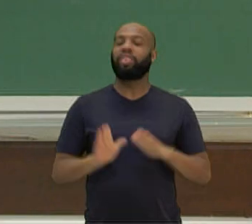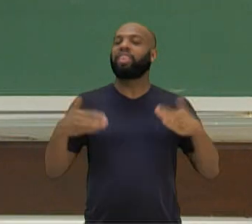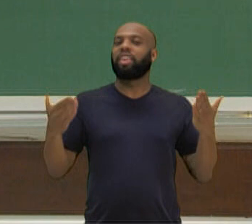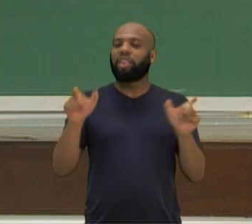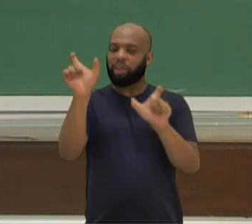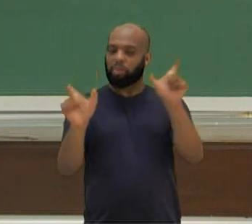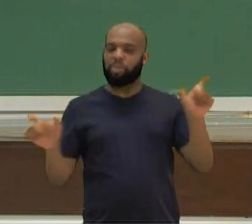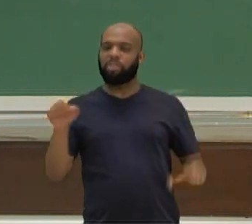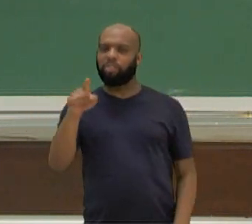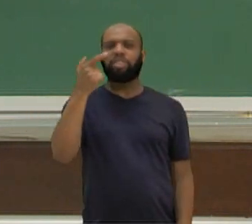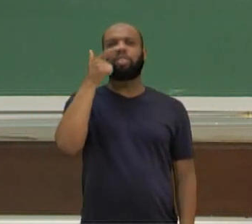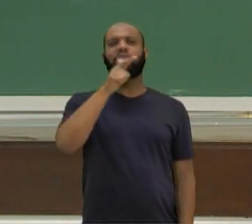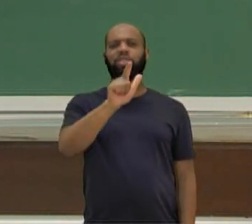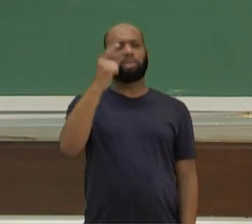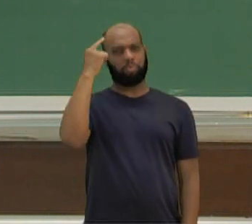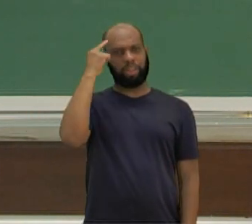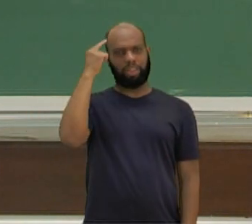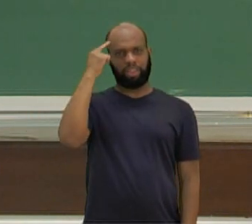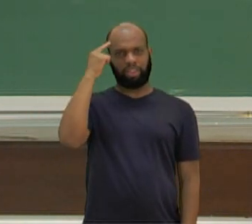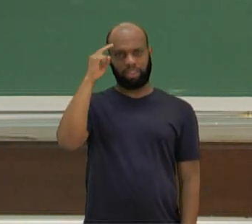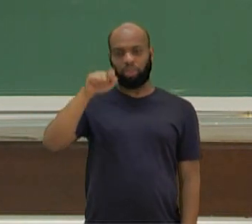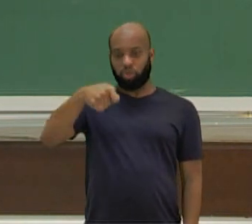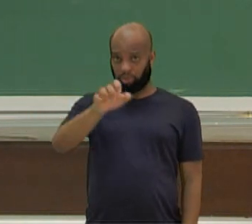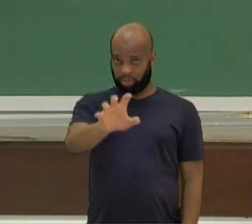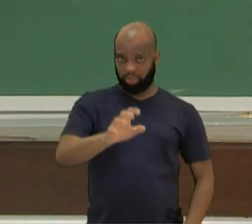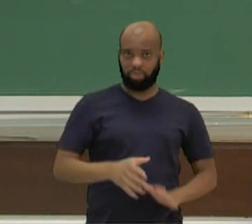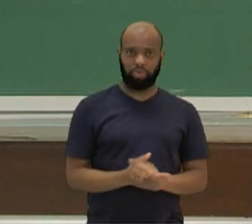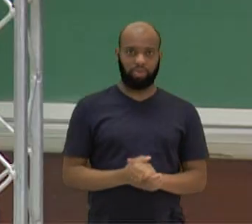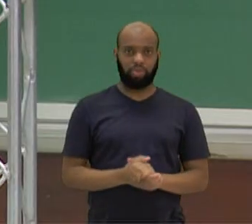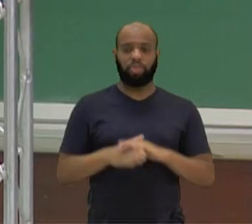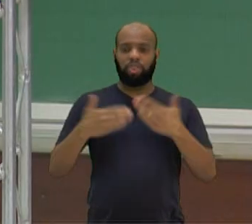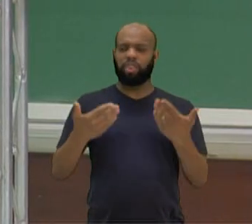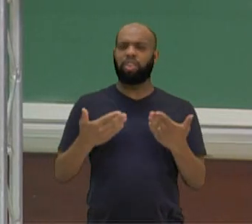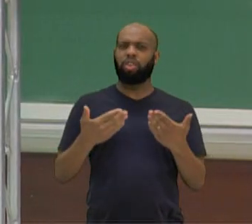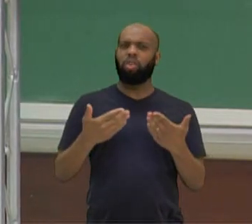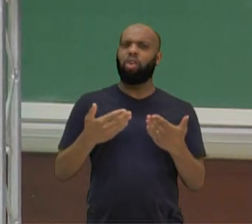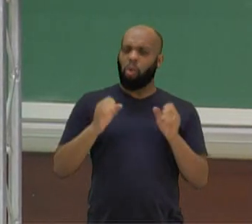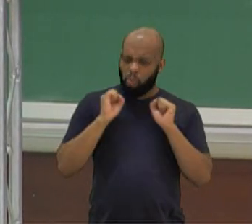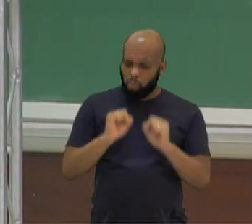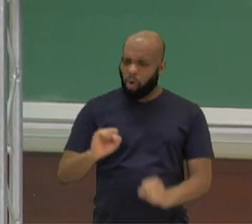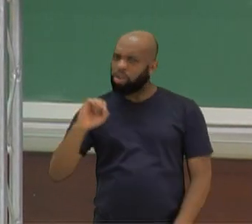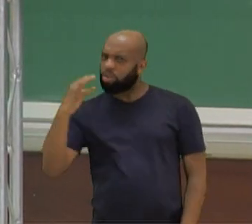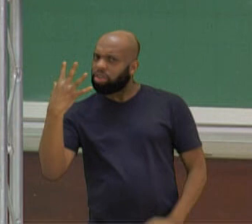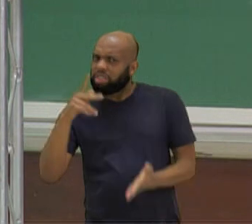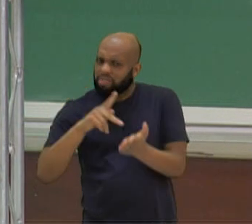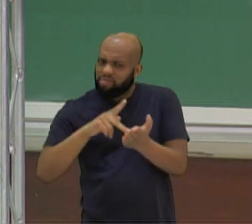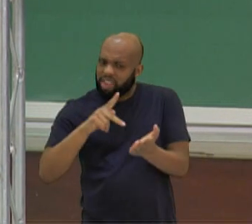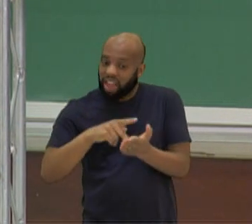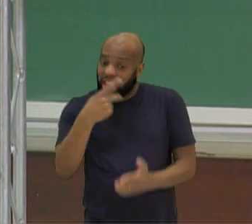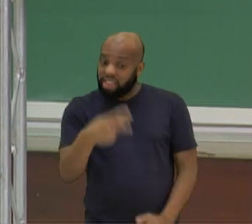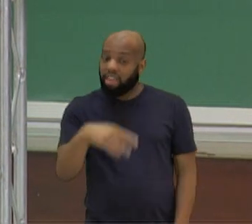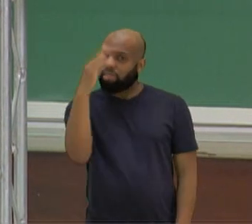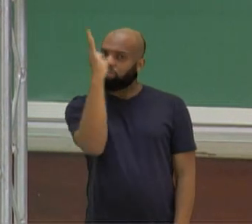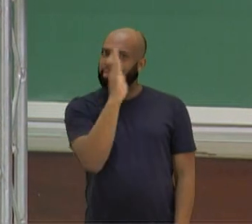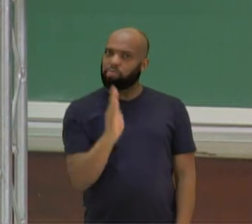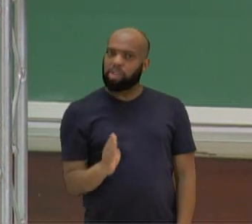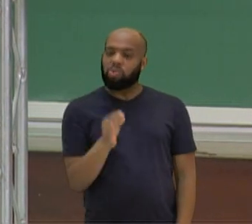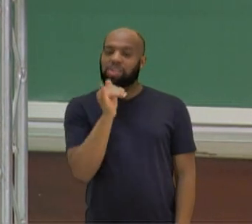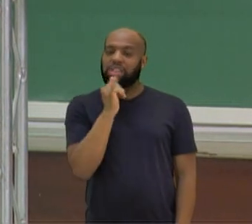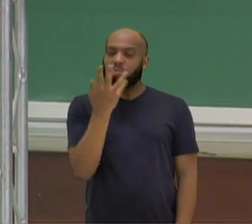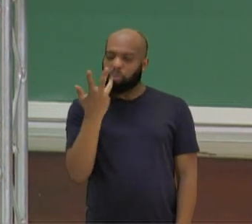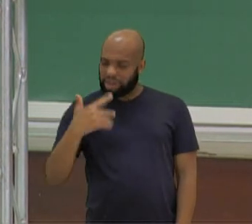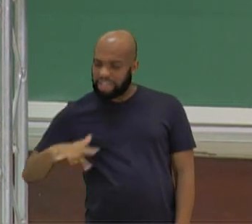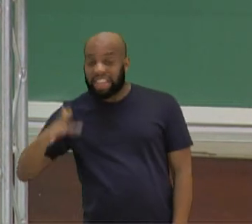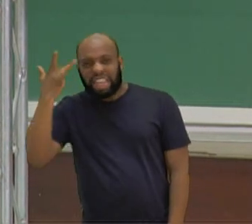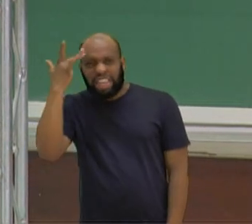E aí, pessoal, conseguiram pensar nessa questão? Então, é provável no contexto real do país uma criança não saber